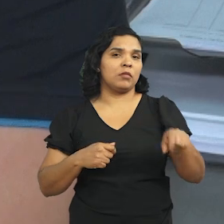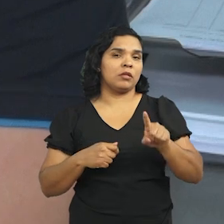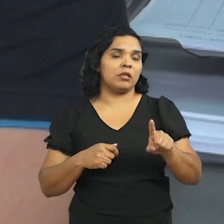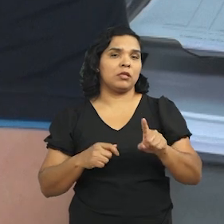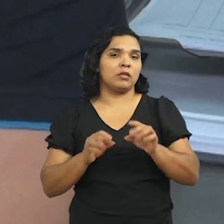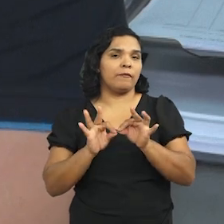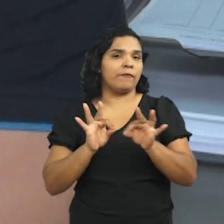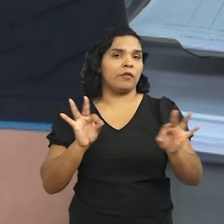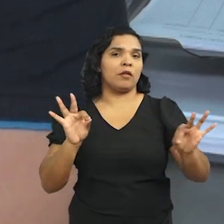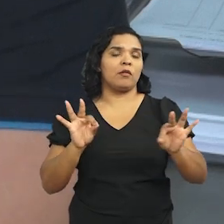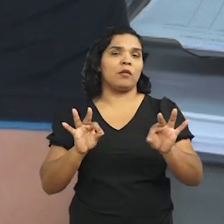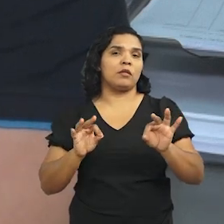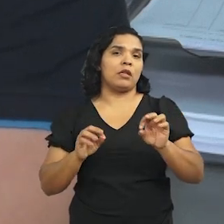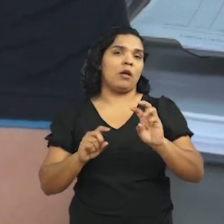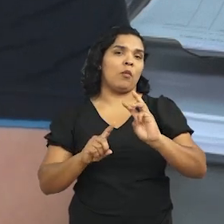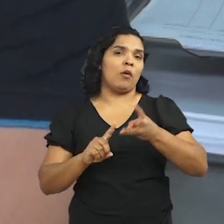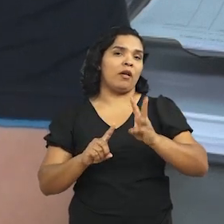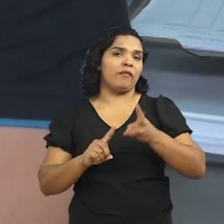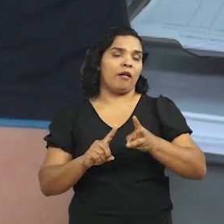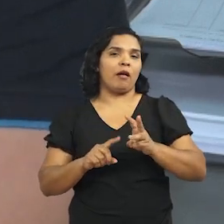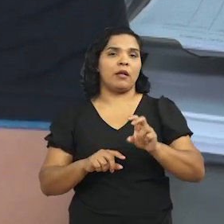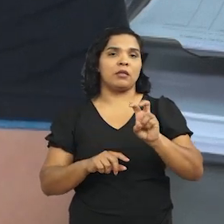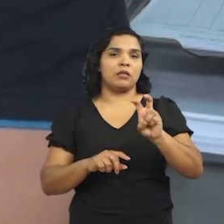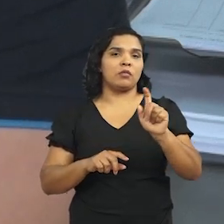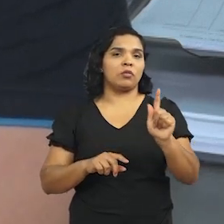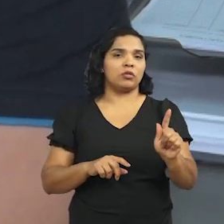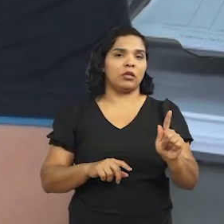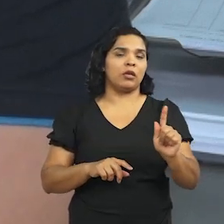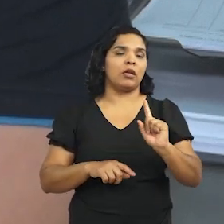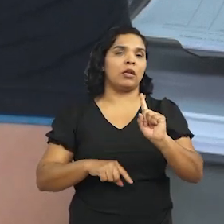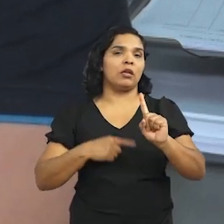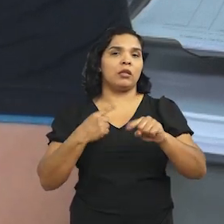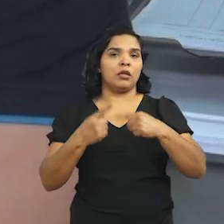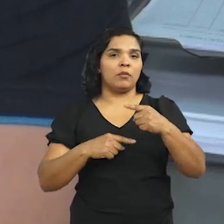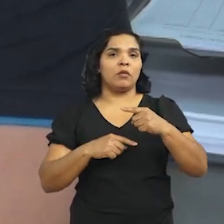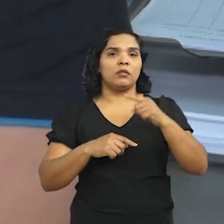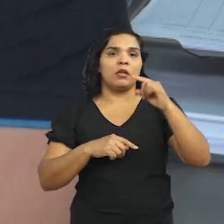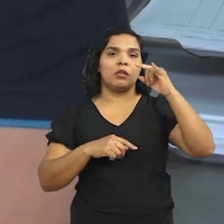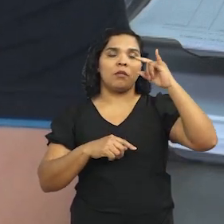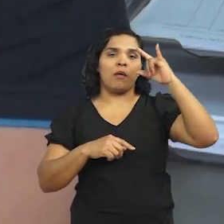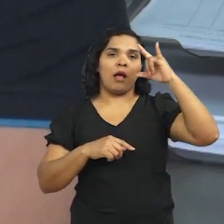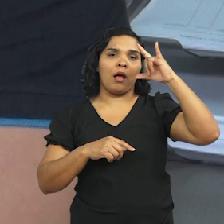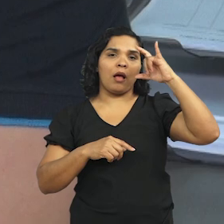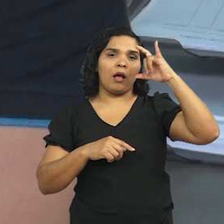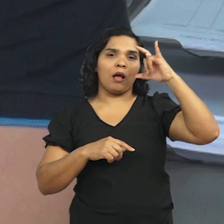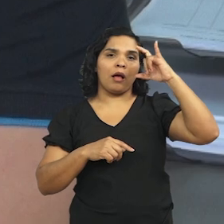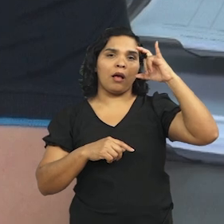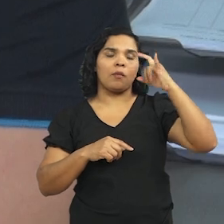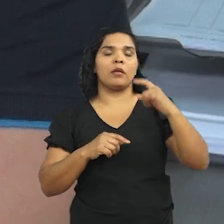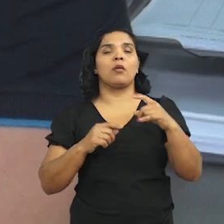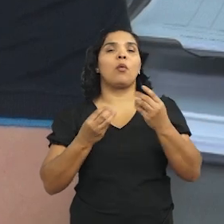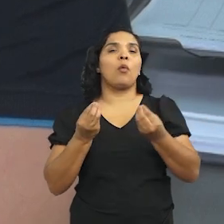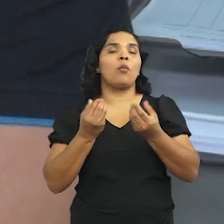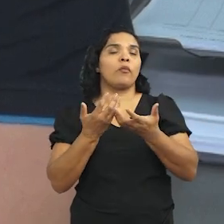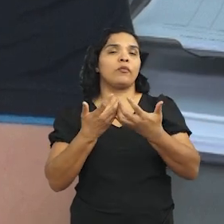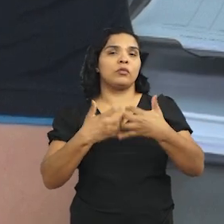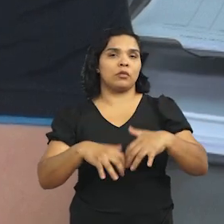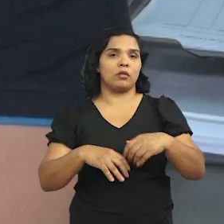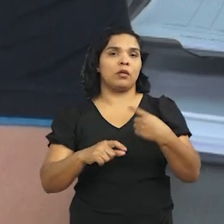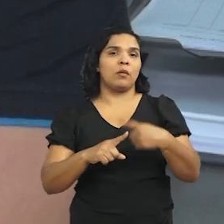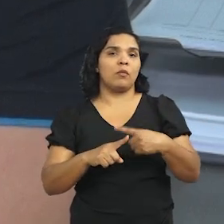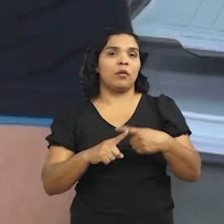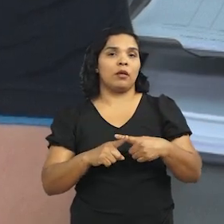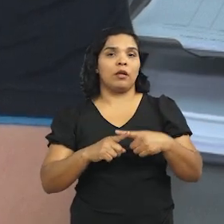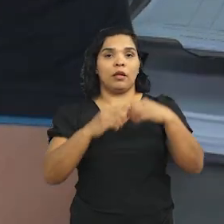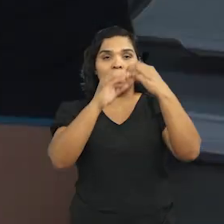seja 5G ou Wi-Fi, e que esse dispositivo tenha uma câmera embutida nele, né,